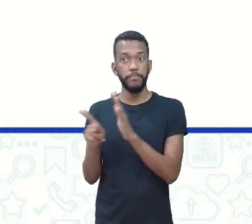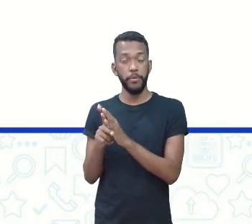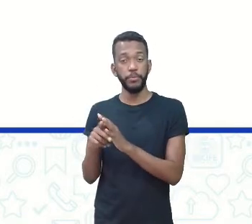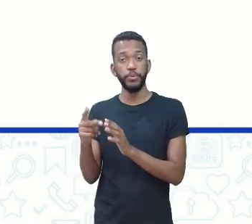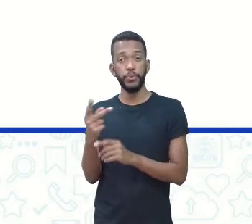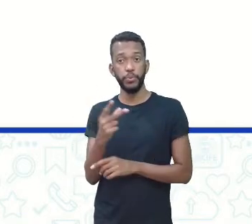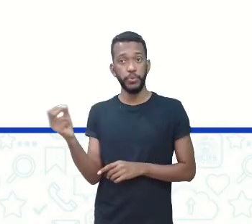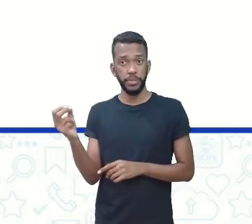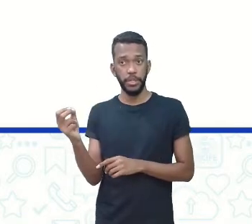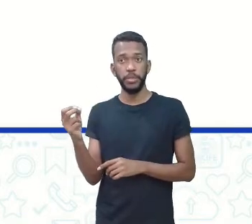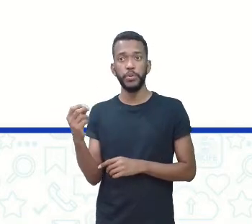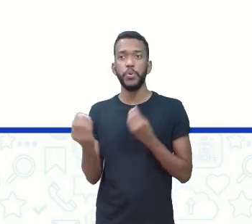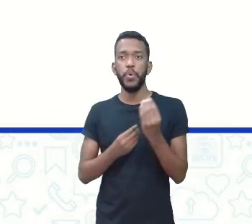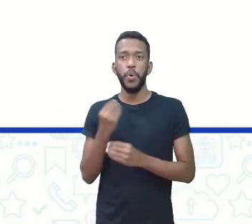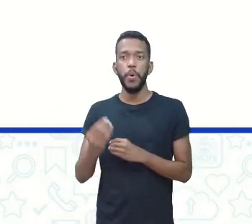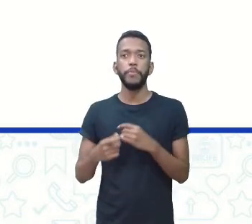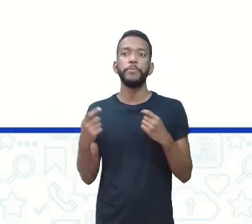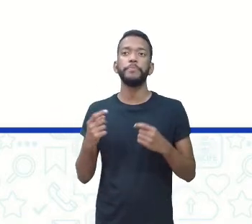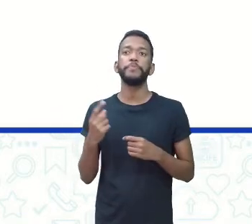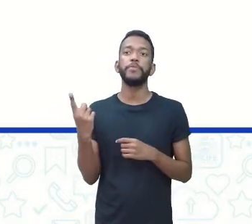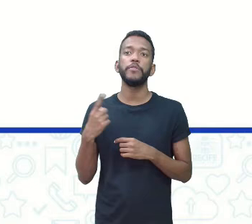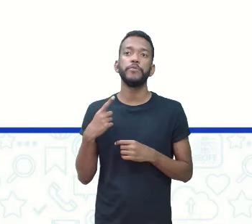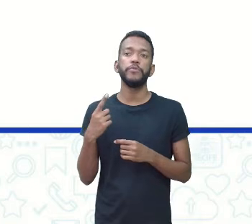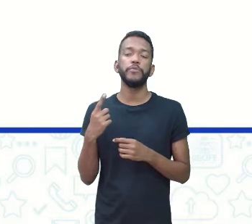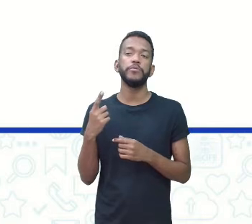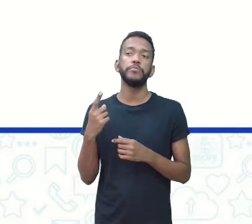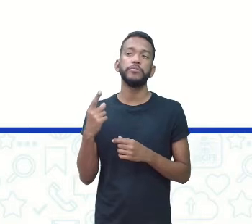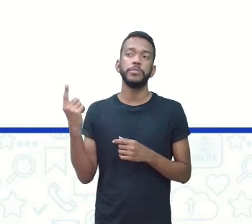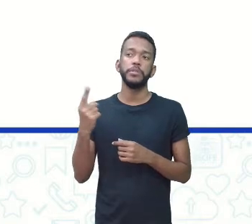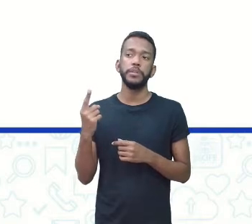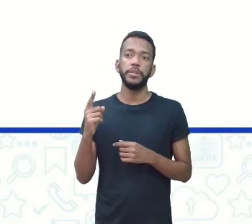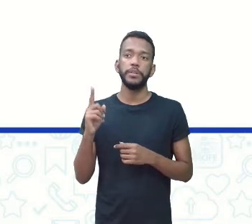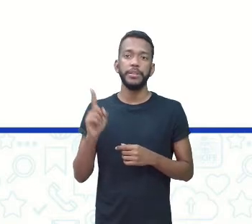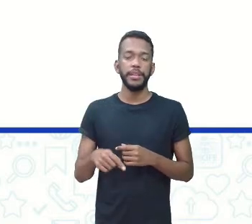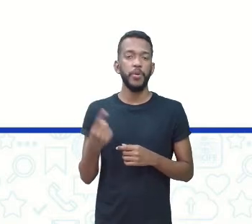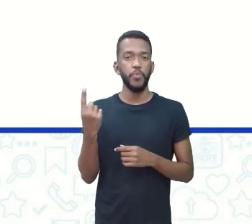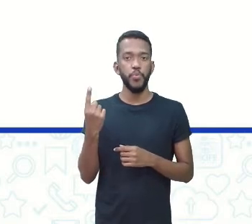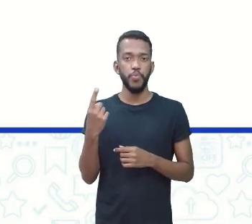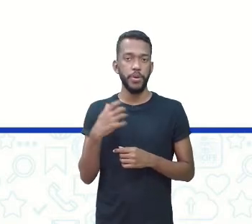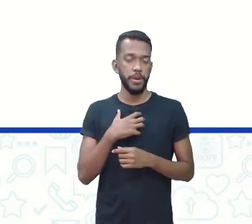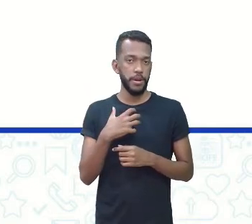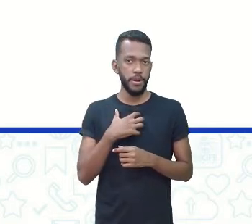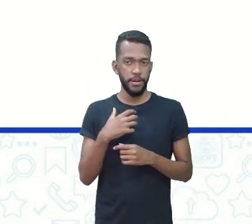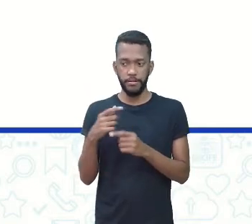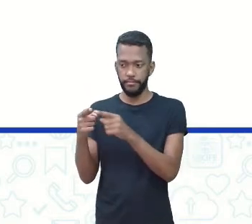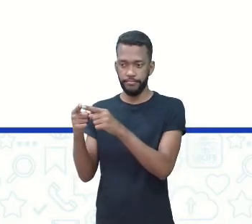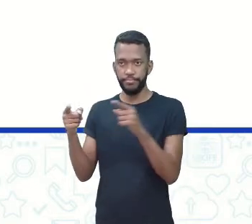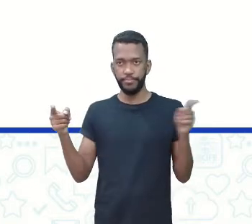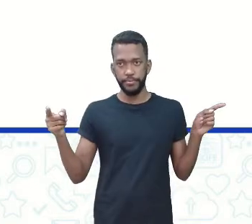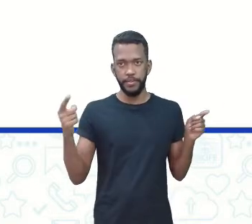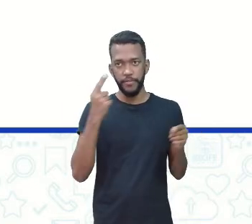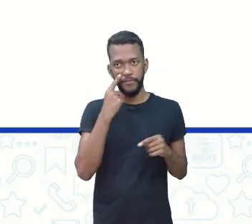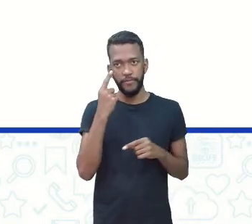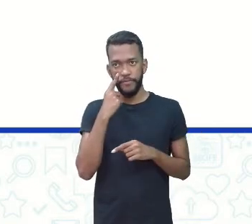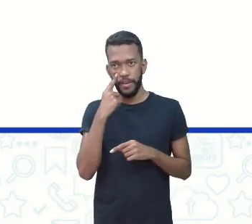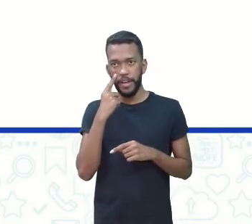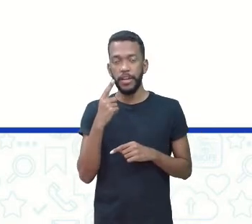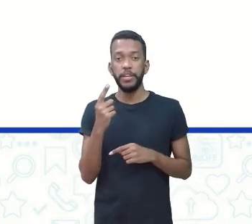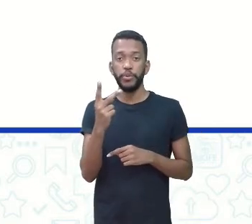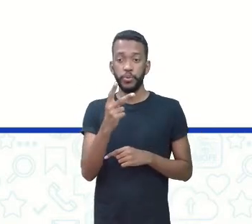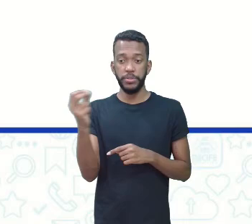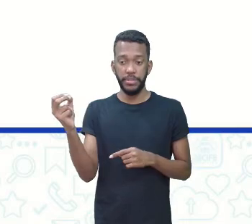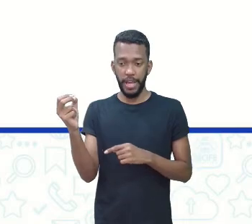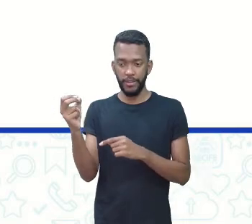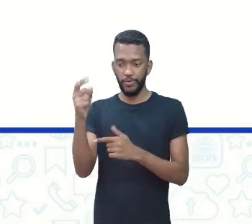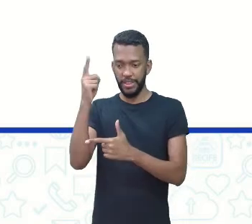gente vai fazer essa conta? Primeiro, eu vou descobrir quanto que é uma dessas partes, né? Então, dividindo 200 para 4,